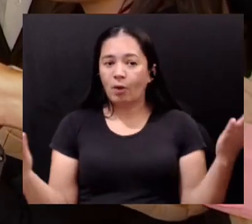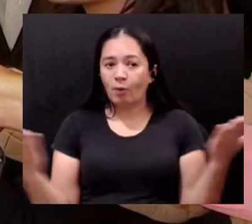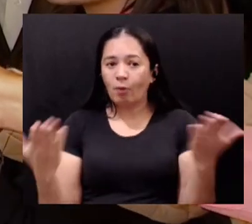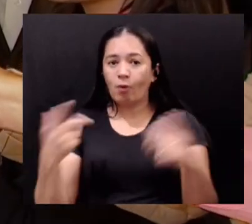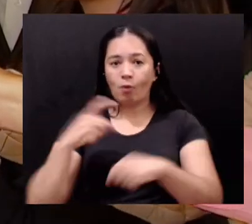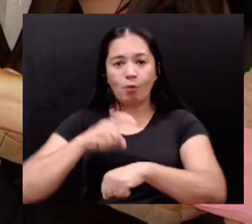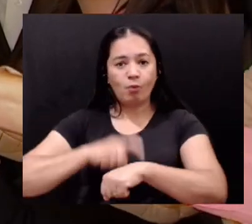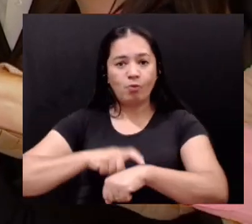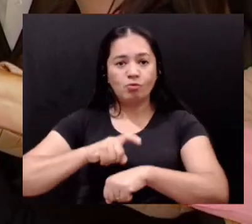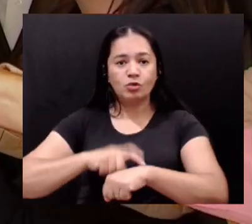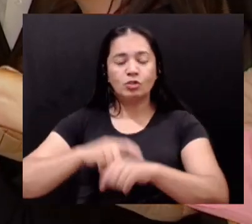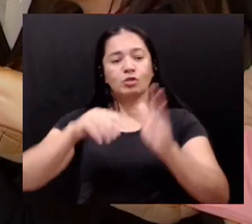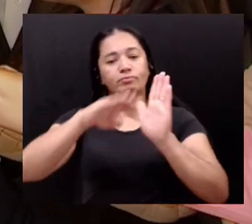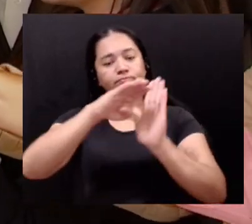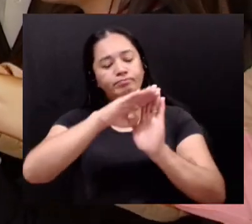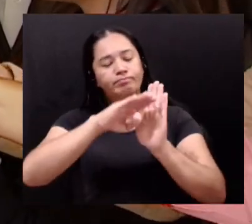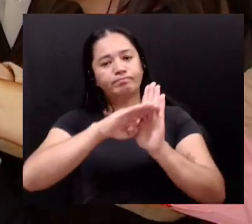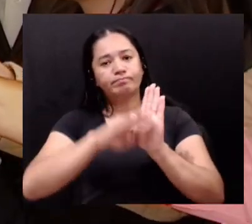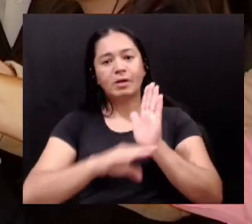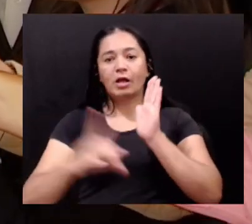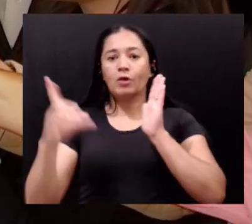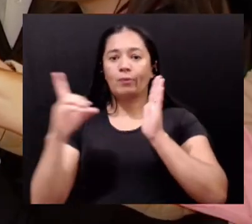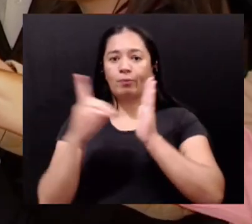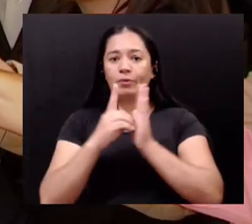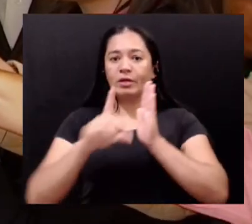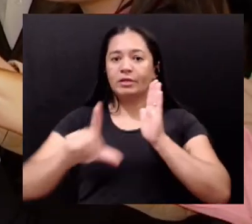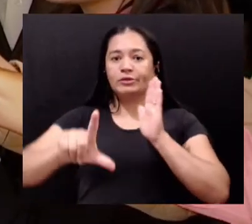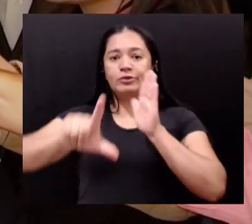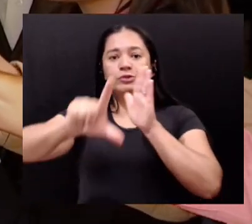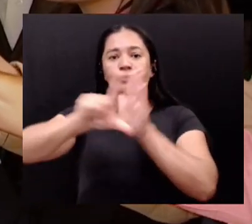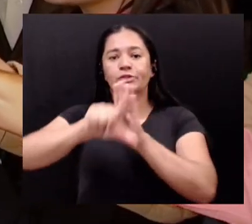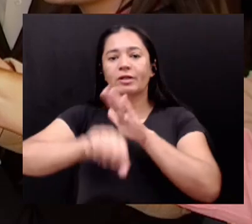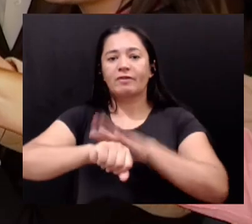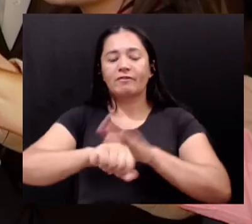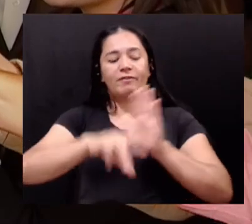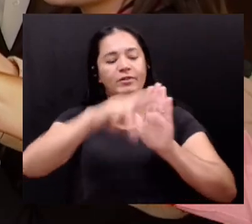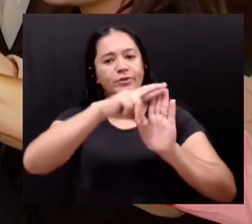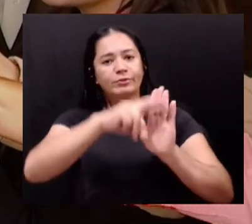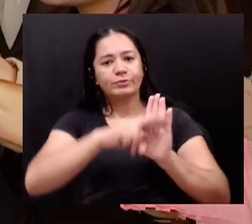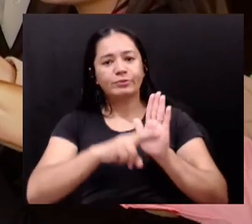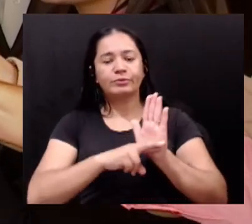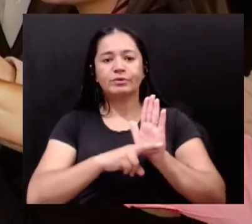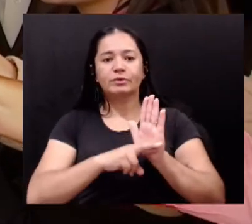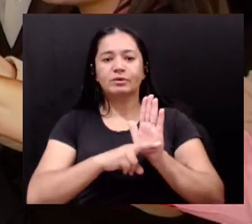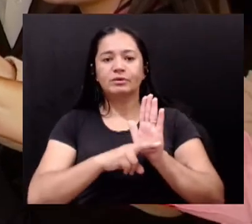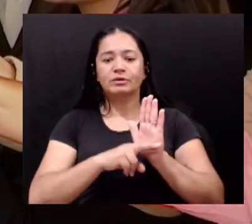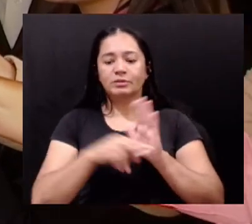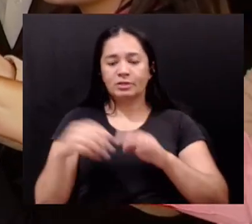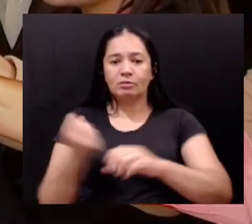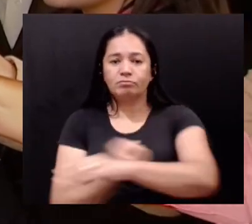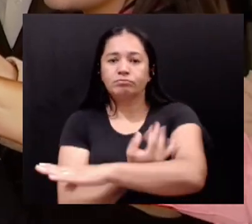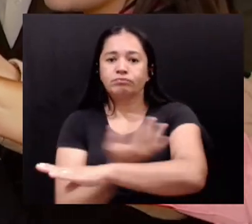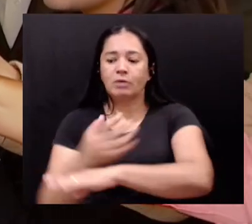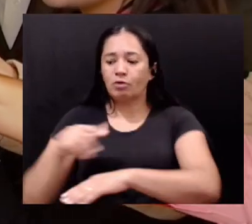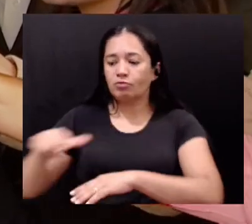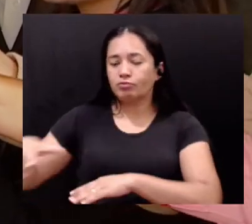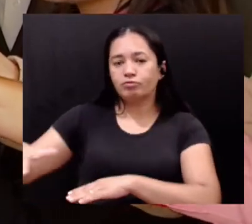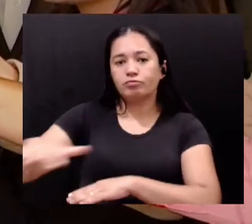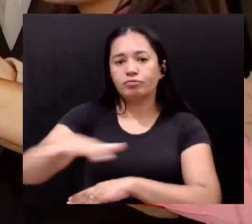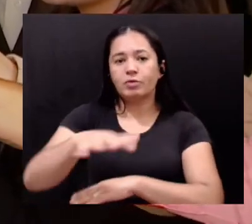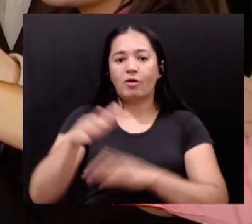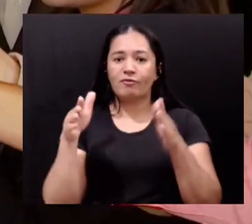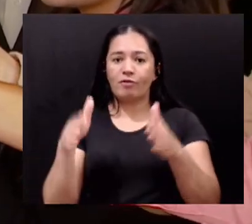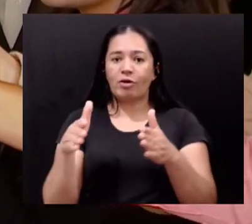estabelecendo um decreto de lei que vai fazer a regulação e o zoneamento da área voltado por princípios de